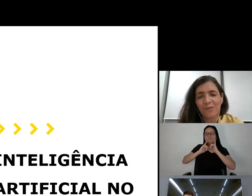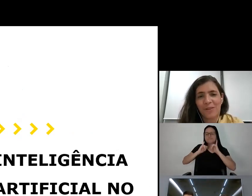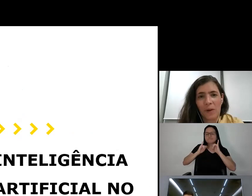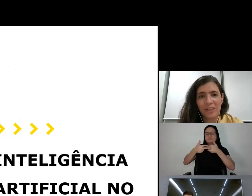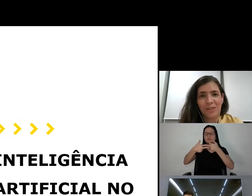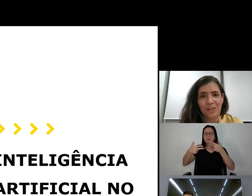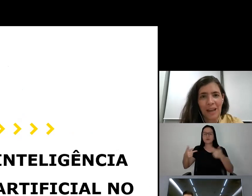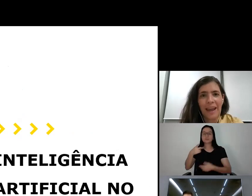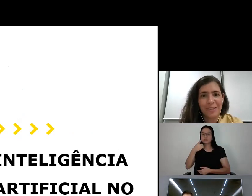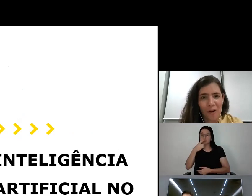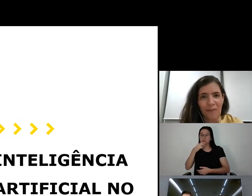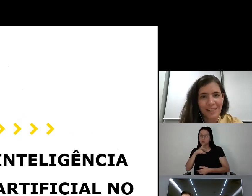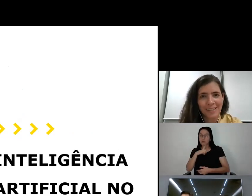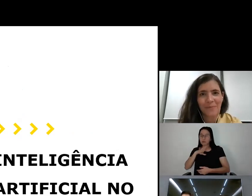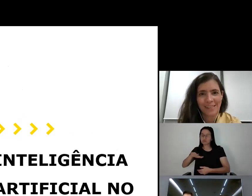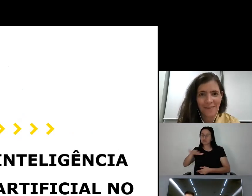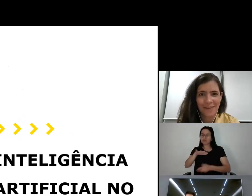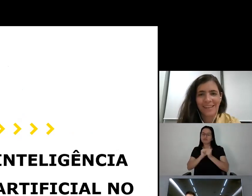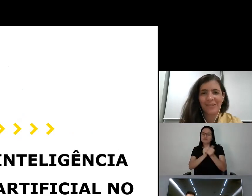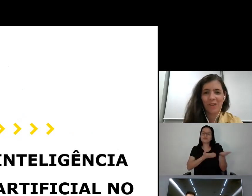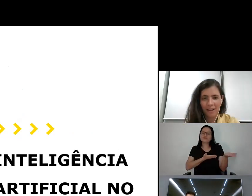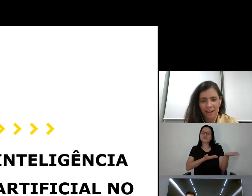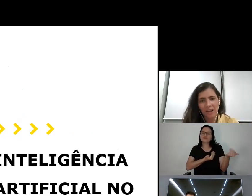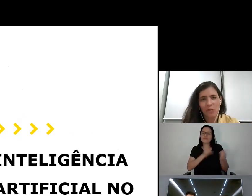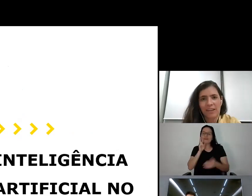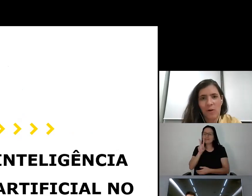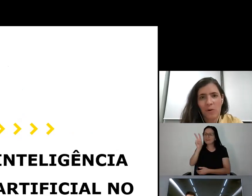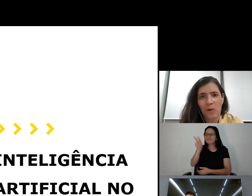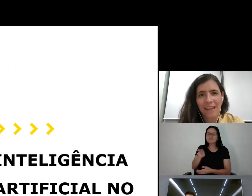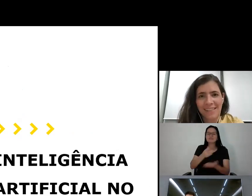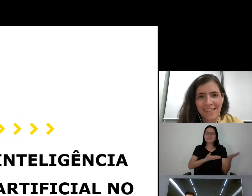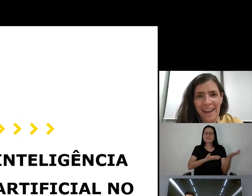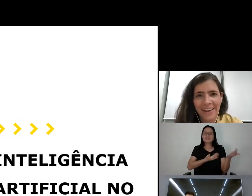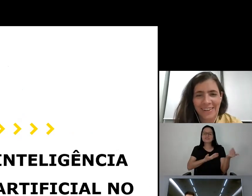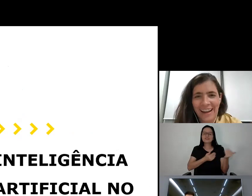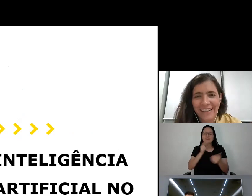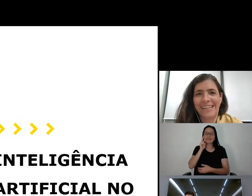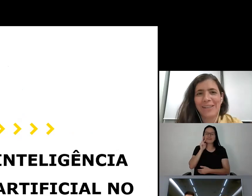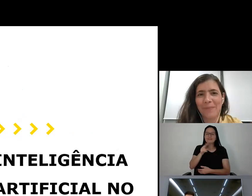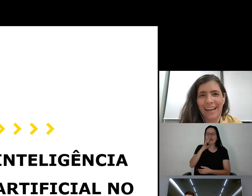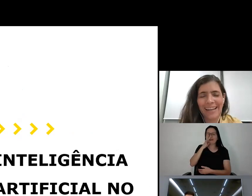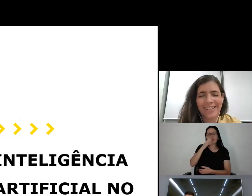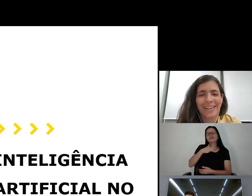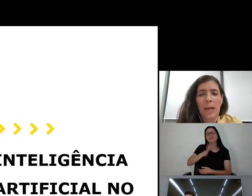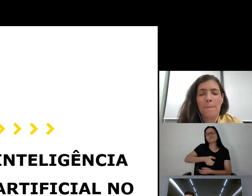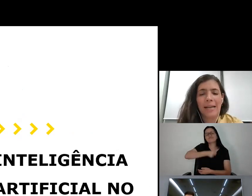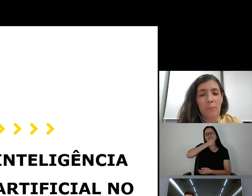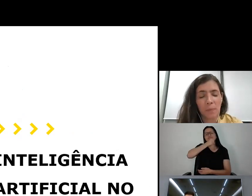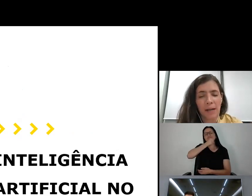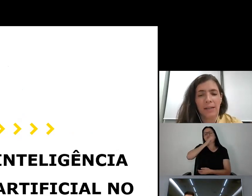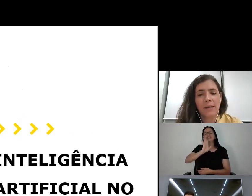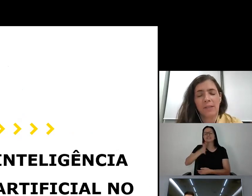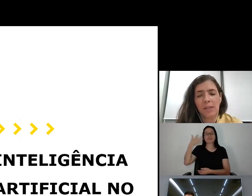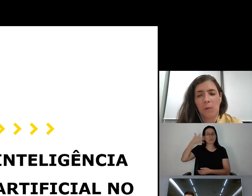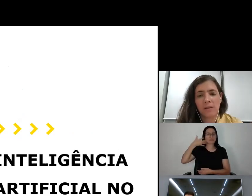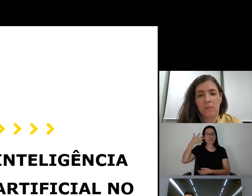estão aqui conosco são bastante jovens, né? Você percebe assim, já estou aqui como quase sênior, né, dentro dessa palestra, mas é